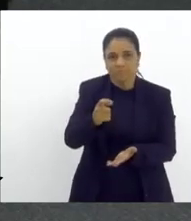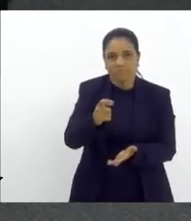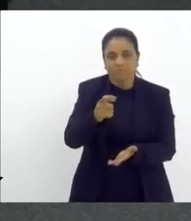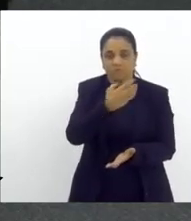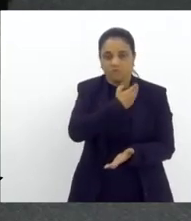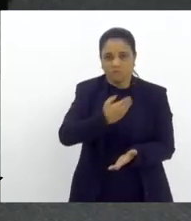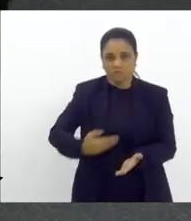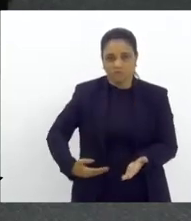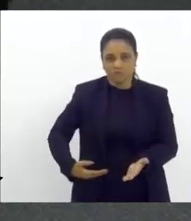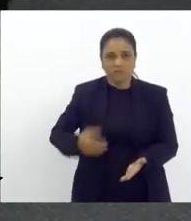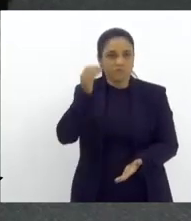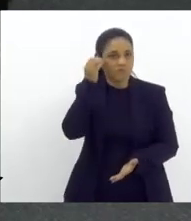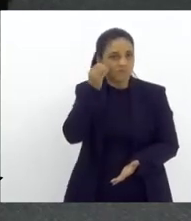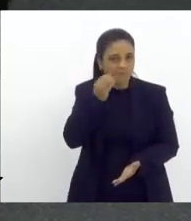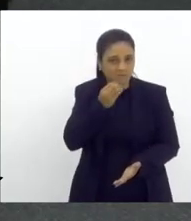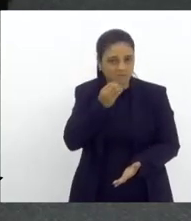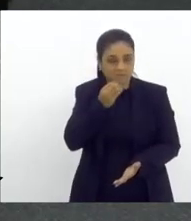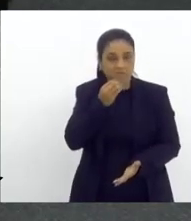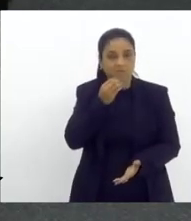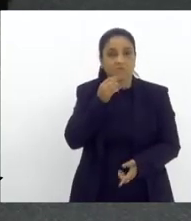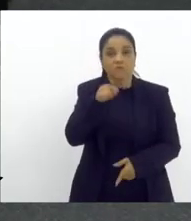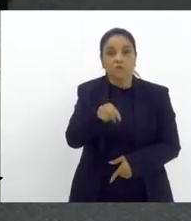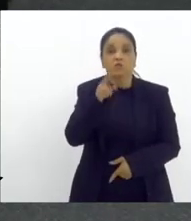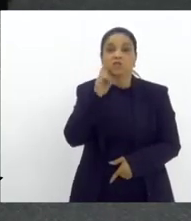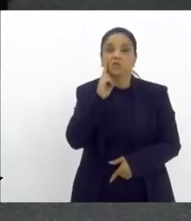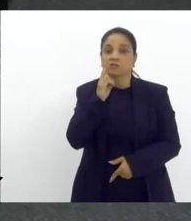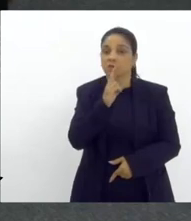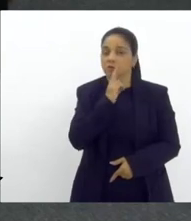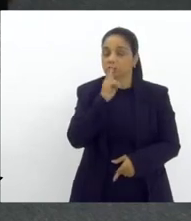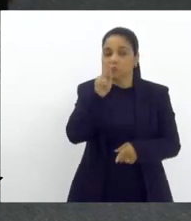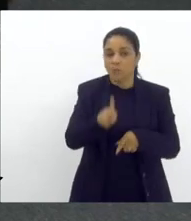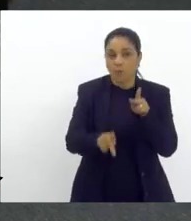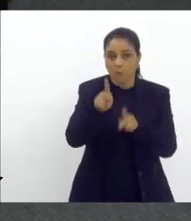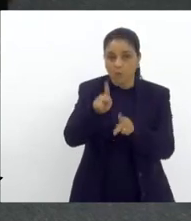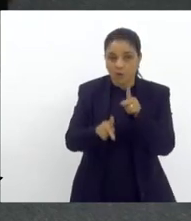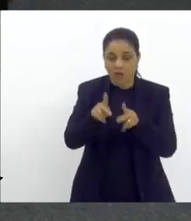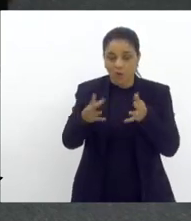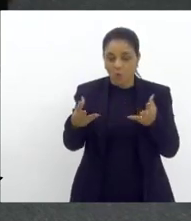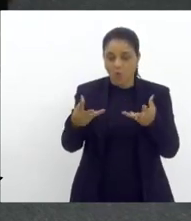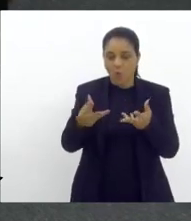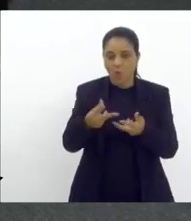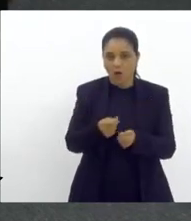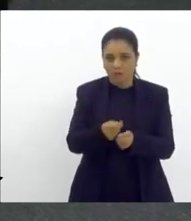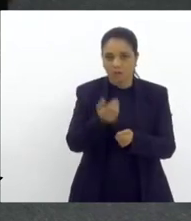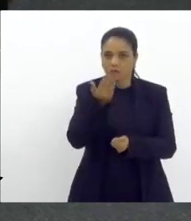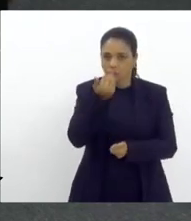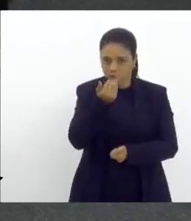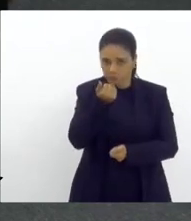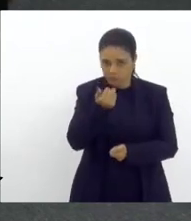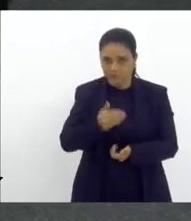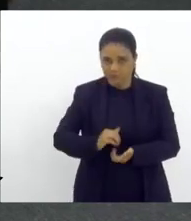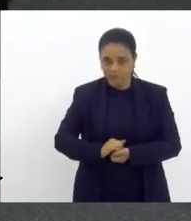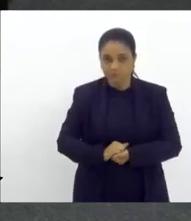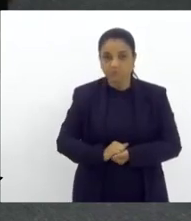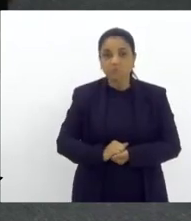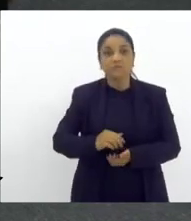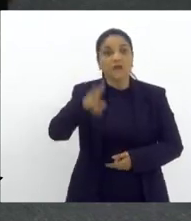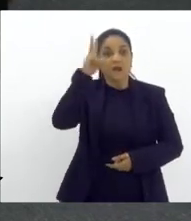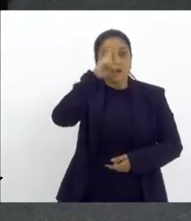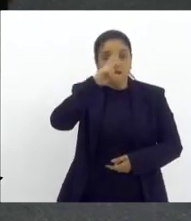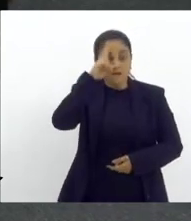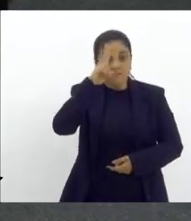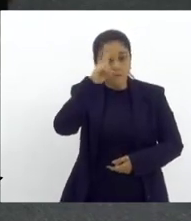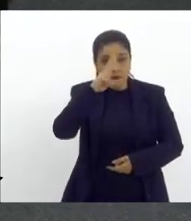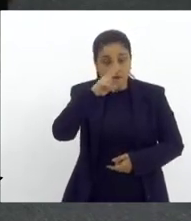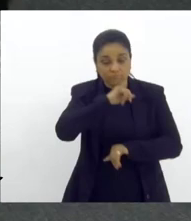Governador Cláudio Castro aquele restaurante popular de qualidade Vale lembrar que o nosso